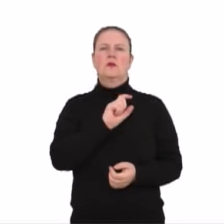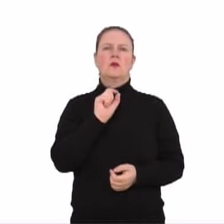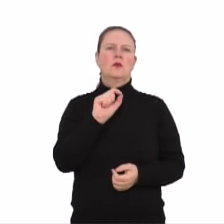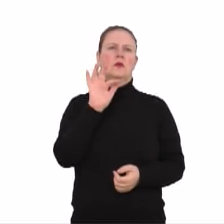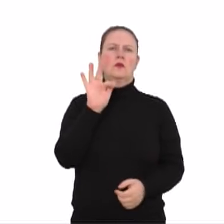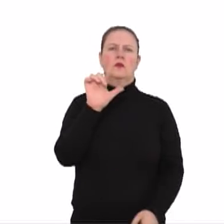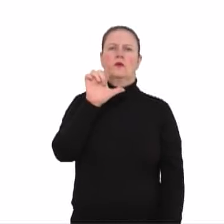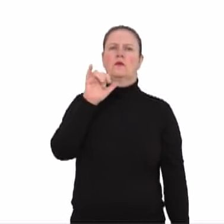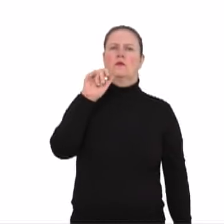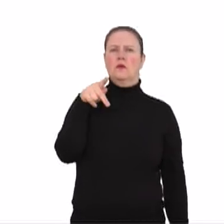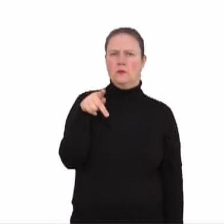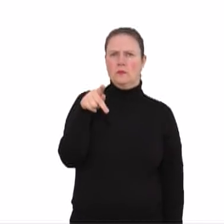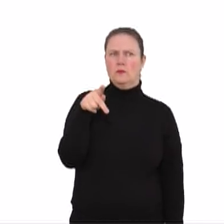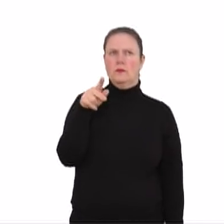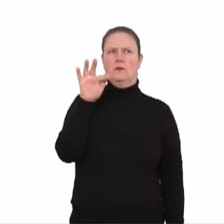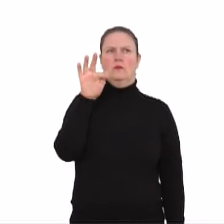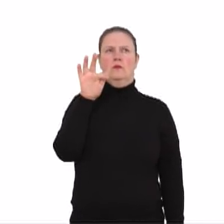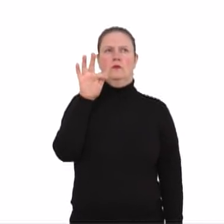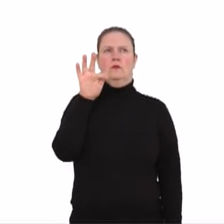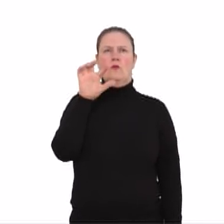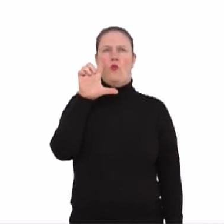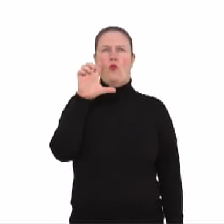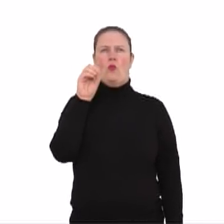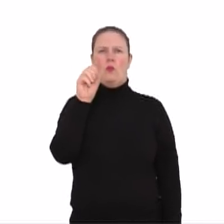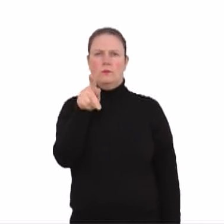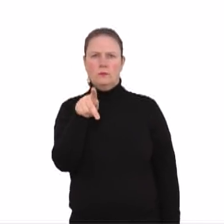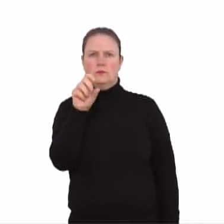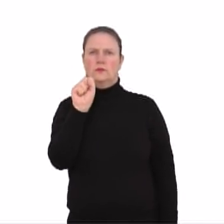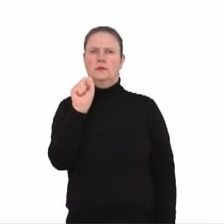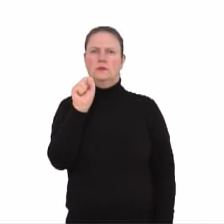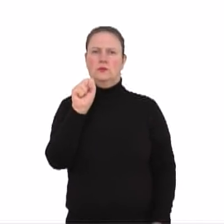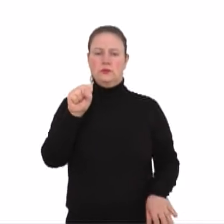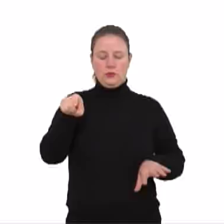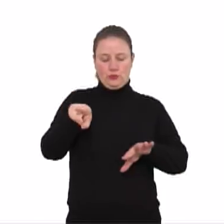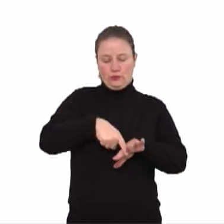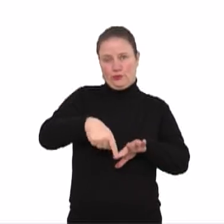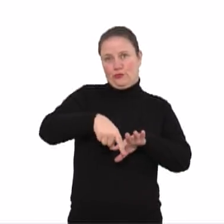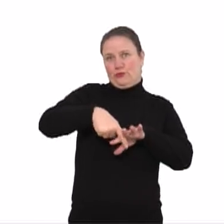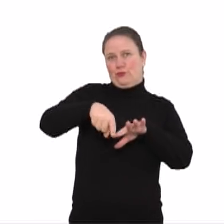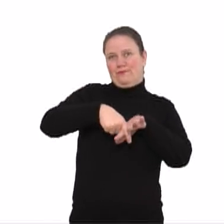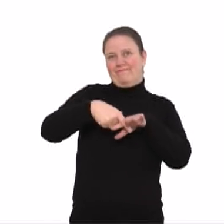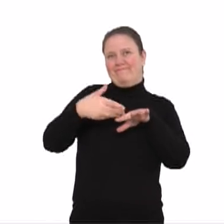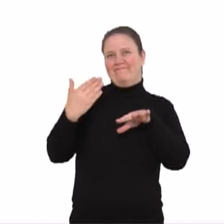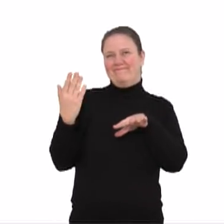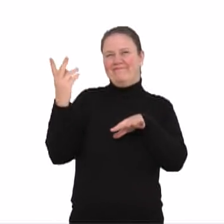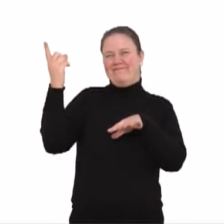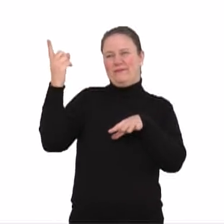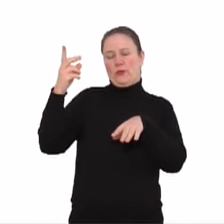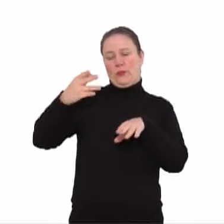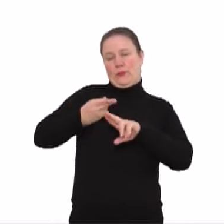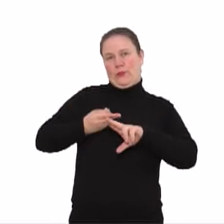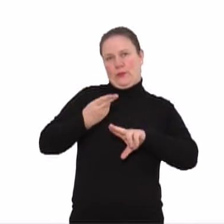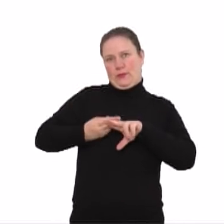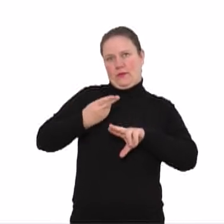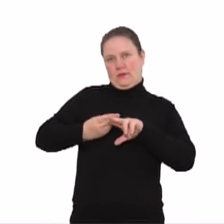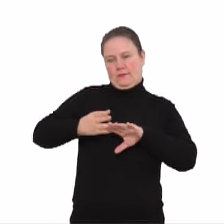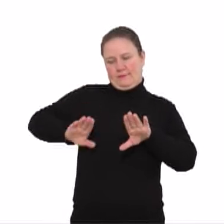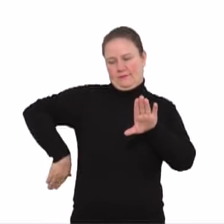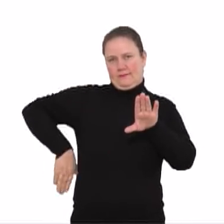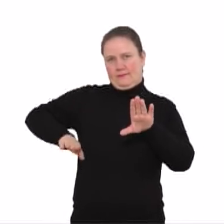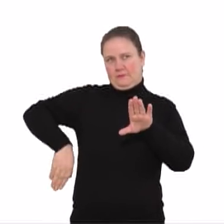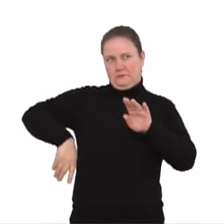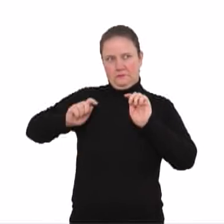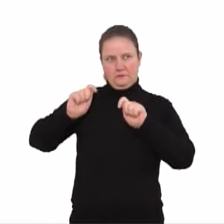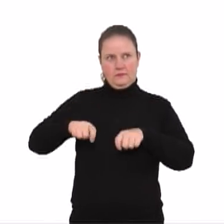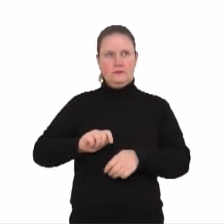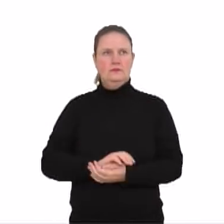Flip-flops. O que são flip-flops? São chinelinhos, né? For the beach, porque eu vou usar na praia, ok? Dress